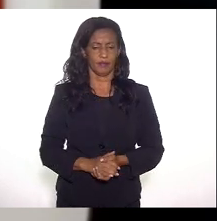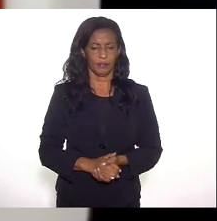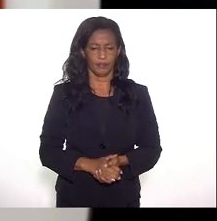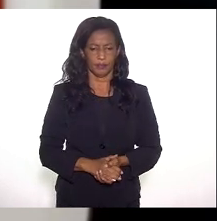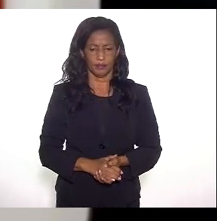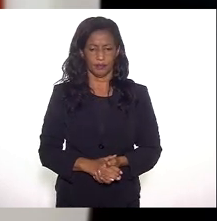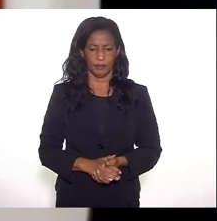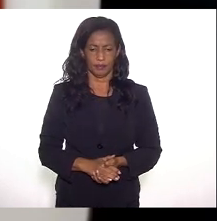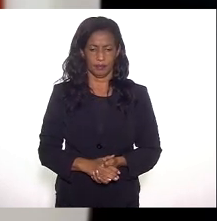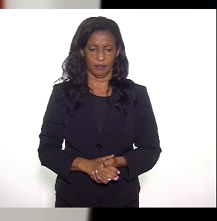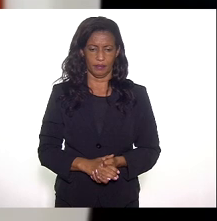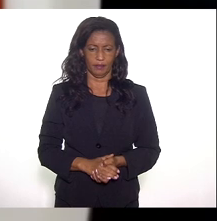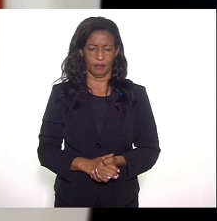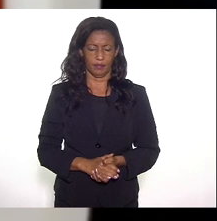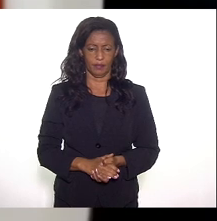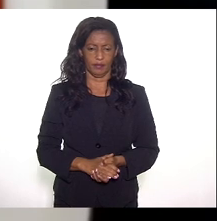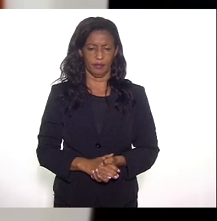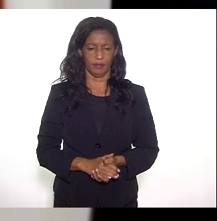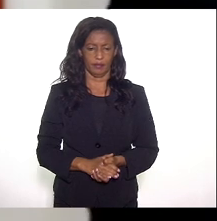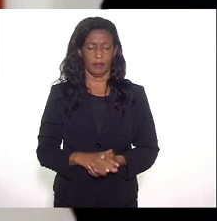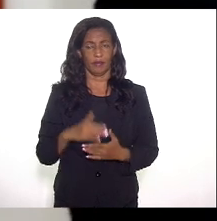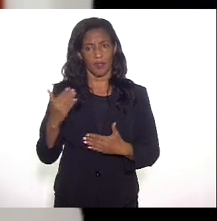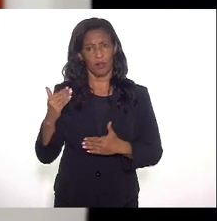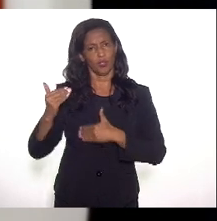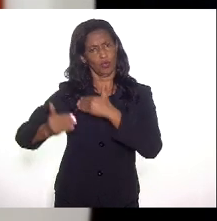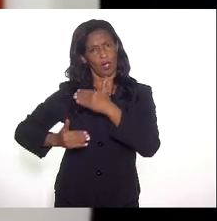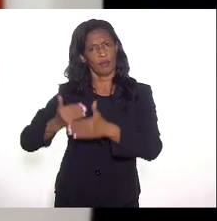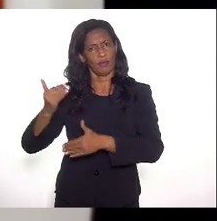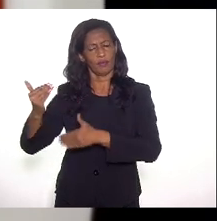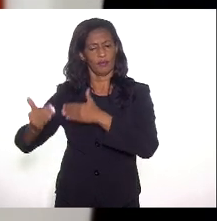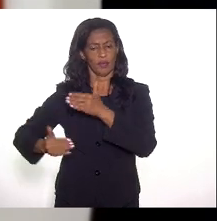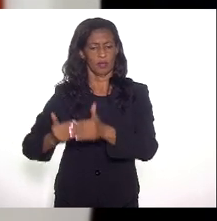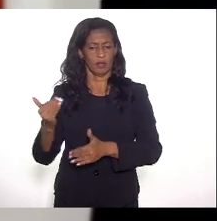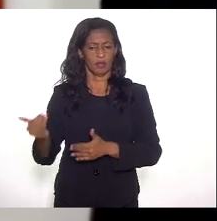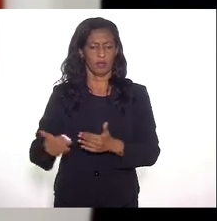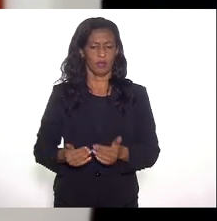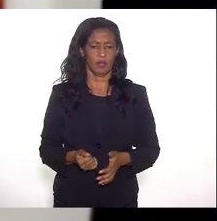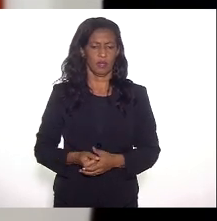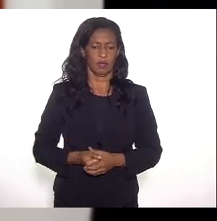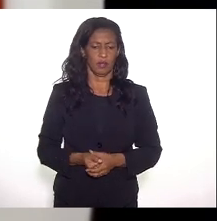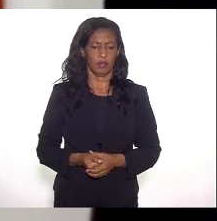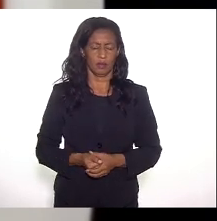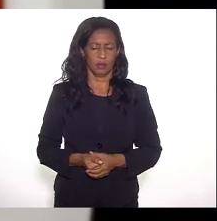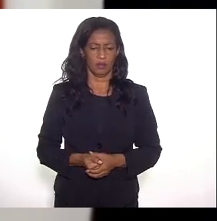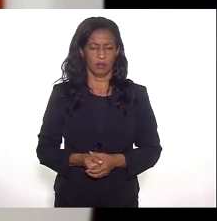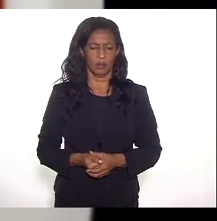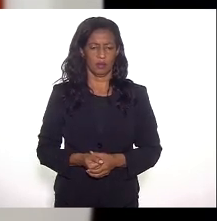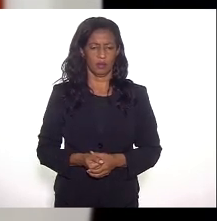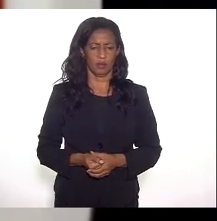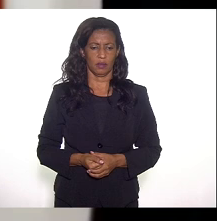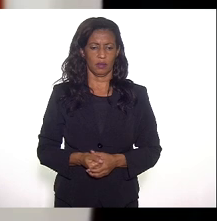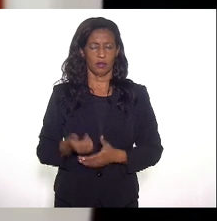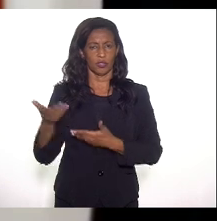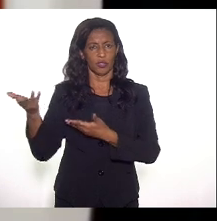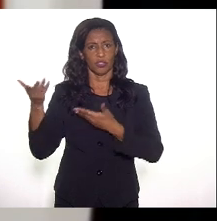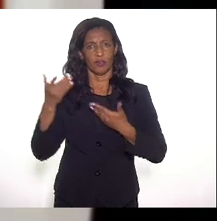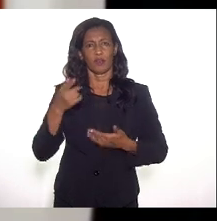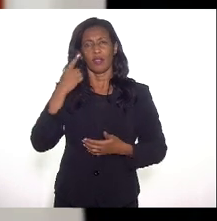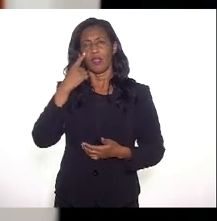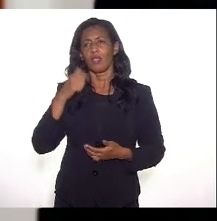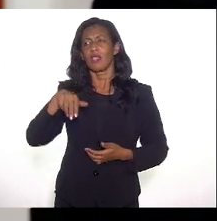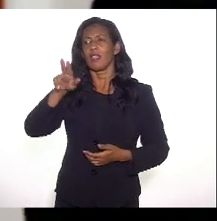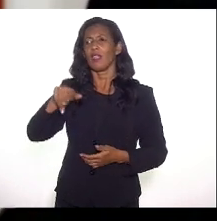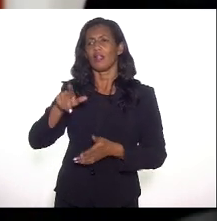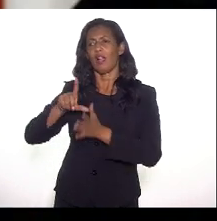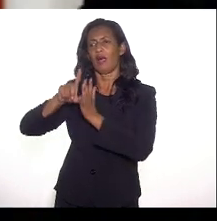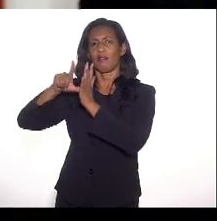Bom. Então, a gente avança ali, vamos chamá-los para fazer financiar quem está atrasado e